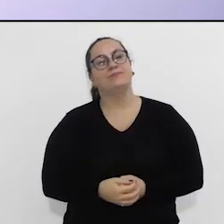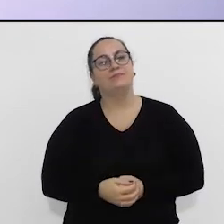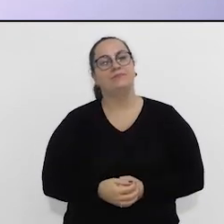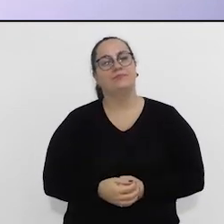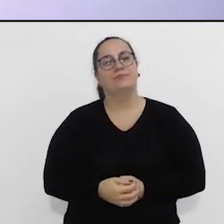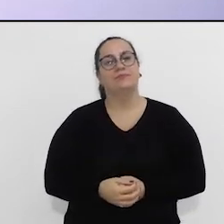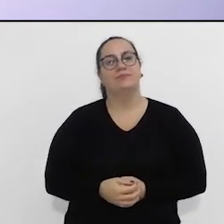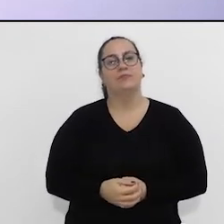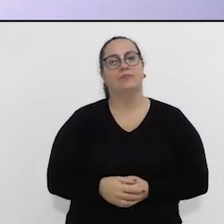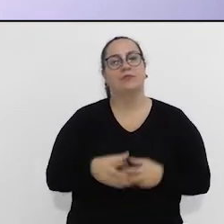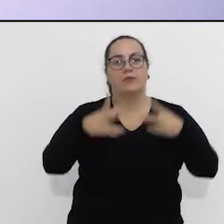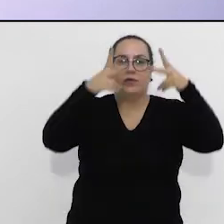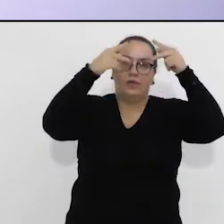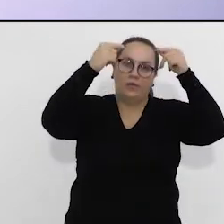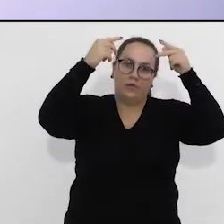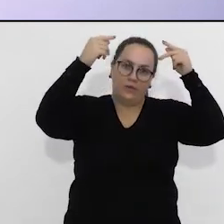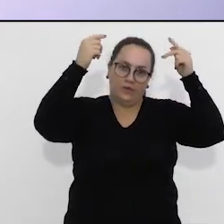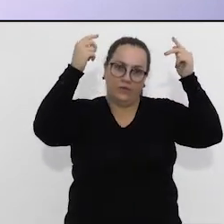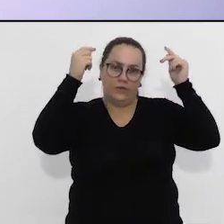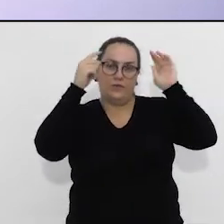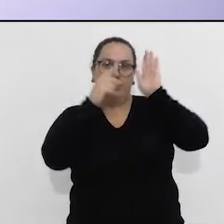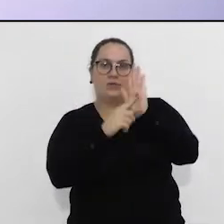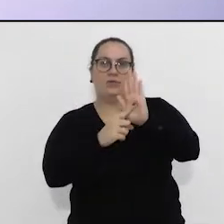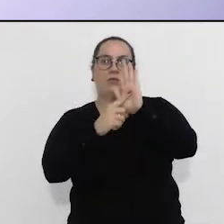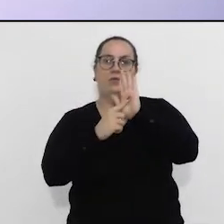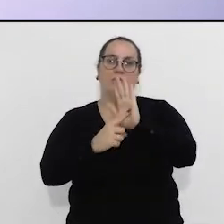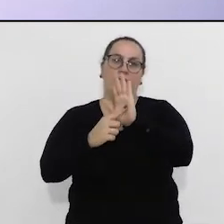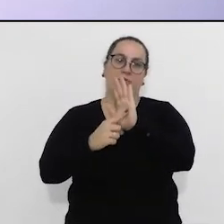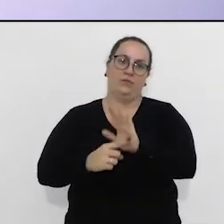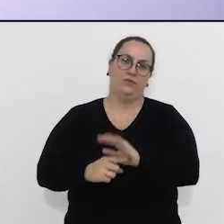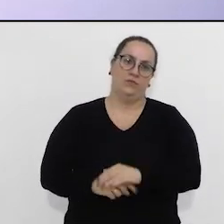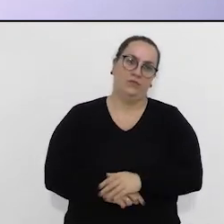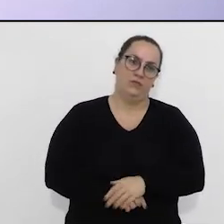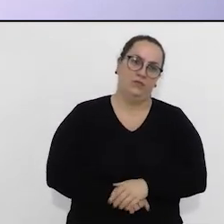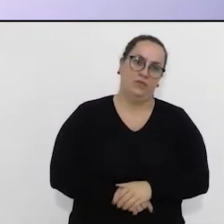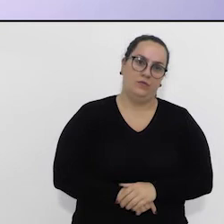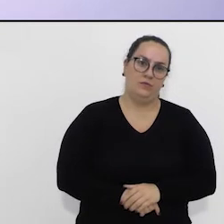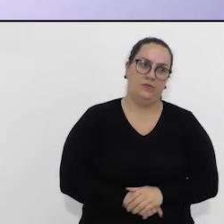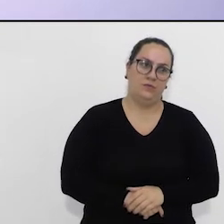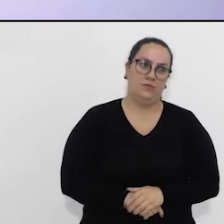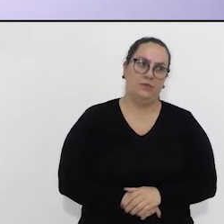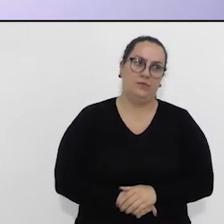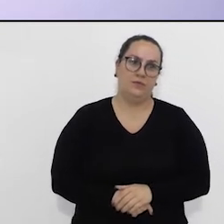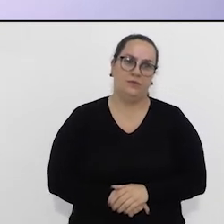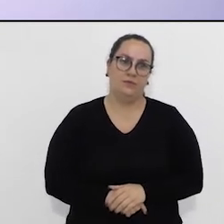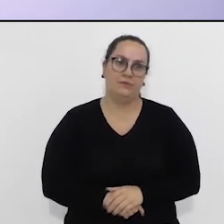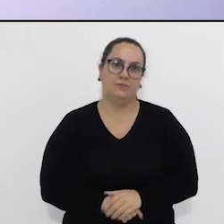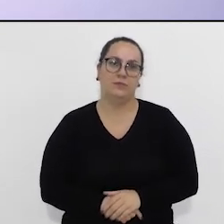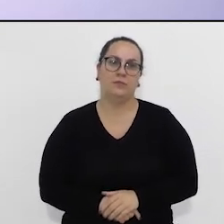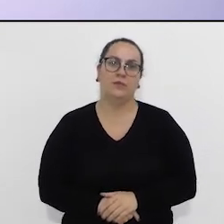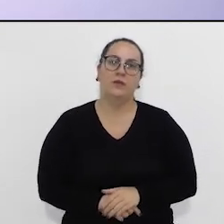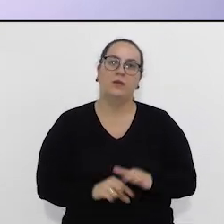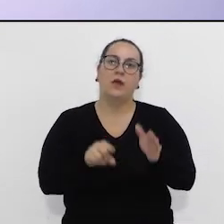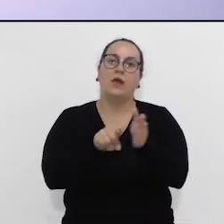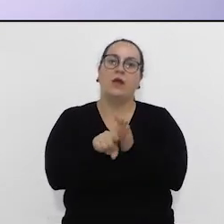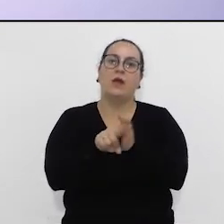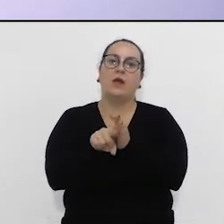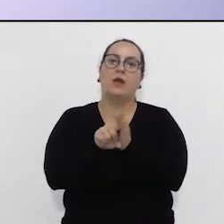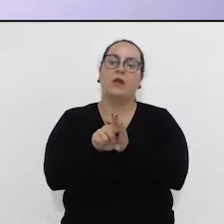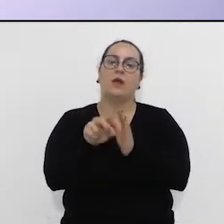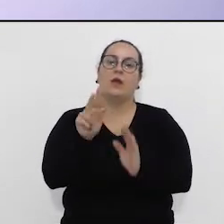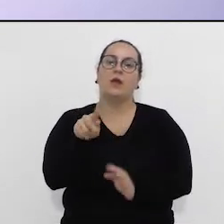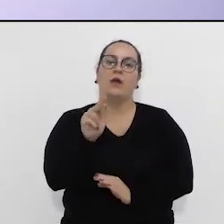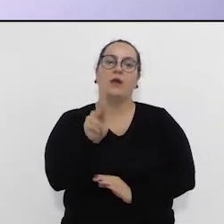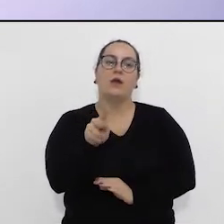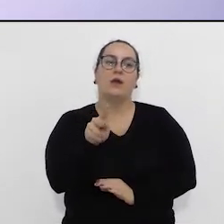o candidato Denílson tem a chance tem a oportunidade de falar do Turismo a pergunta dos